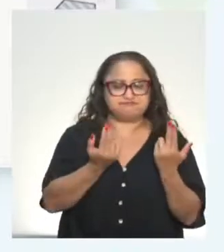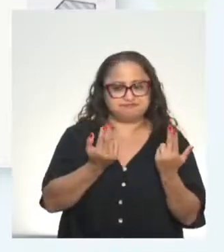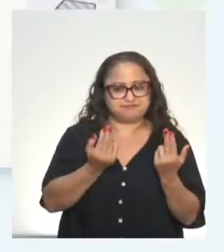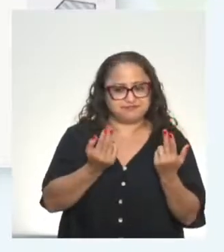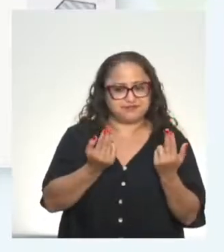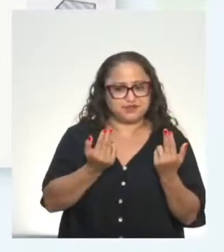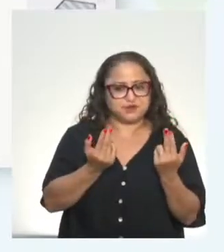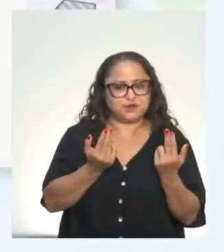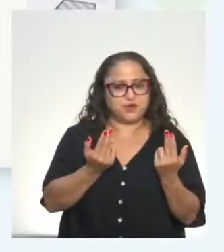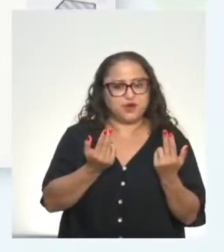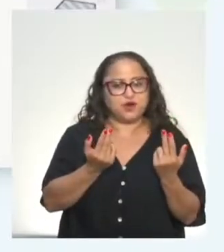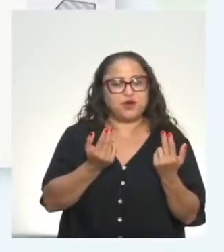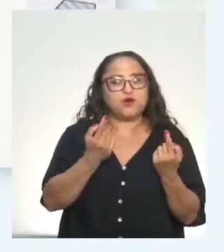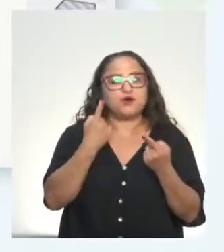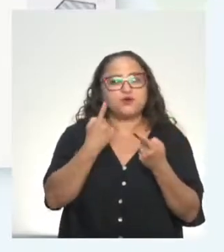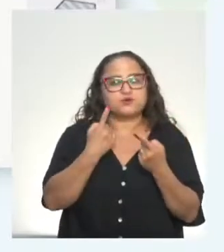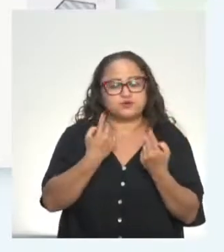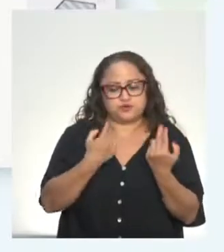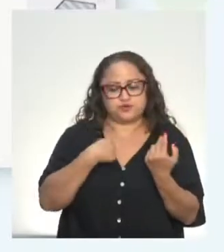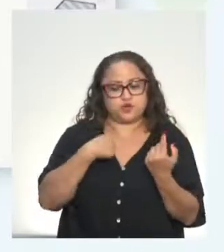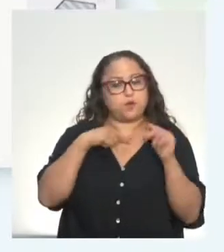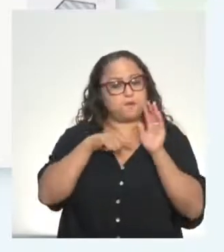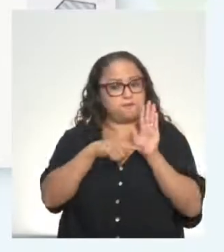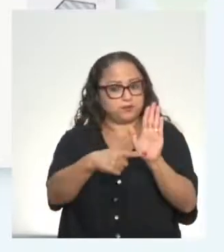ao que eu demonstrei aqui, mas